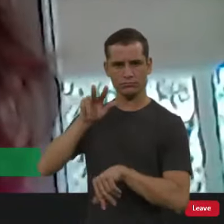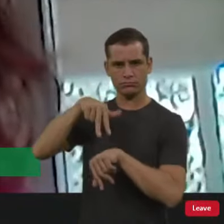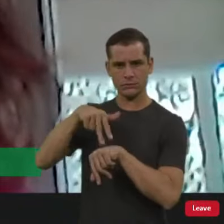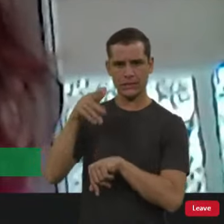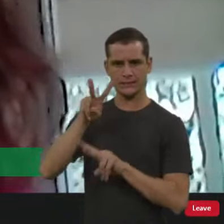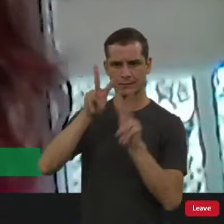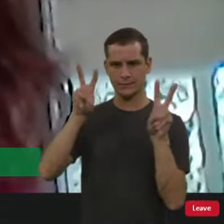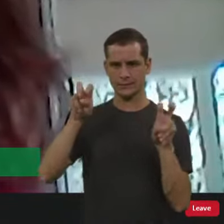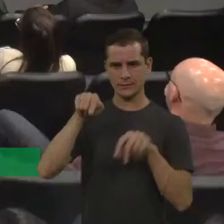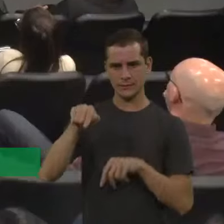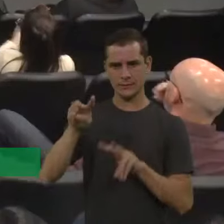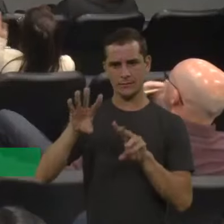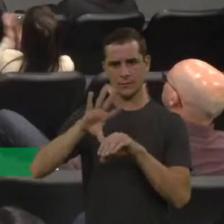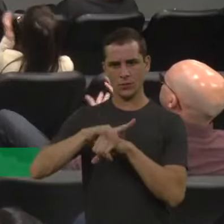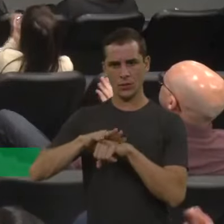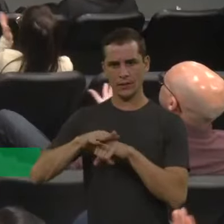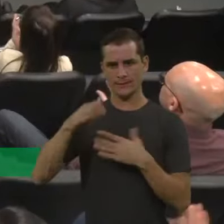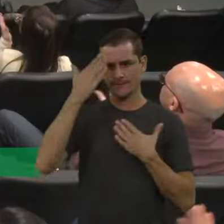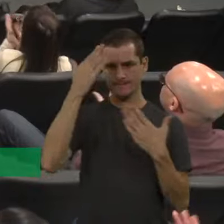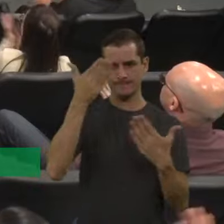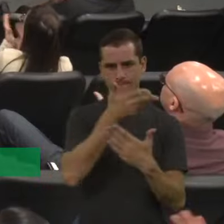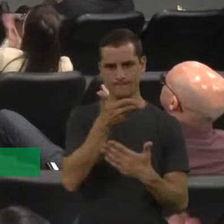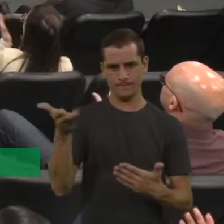disposição. Muito obrigada.